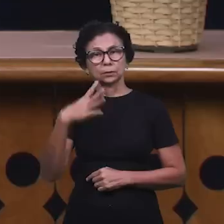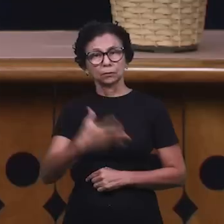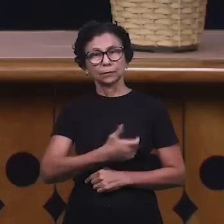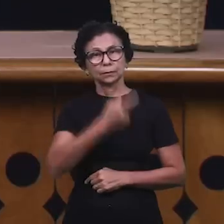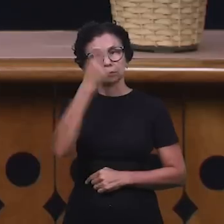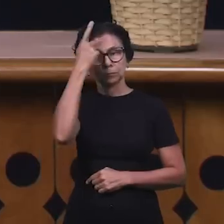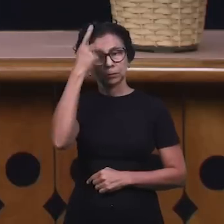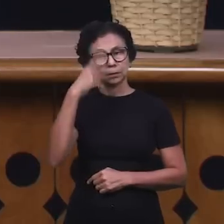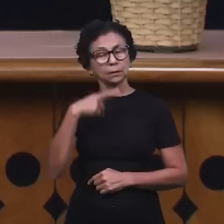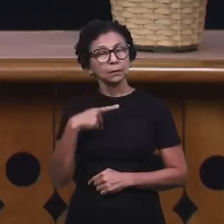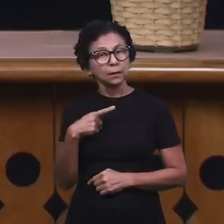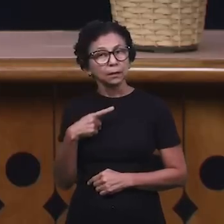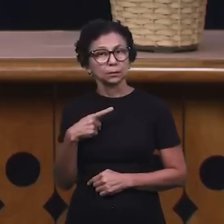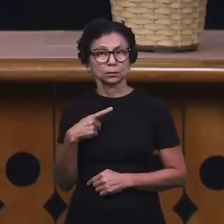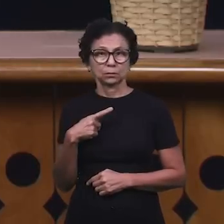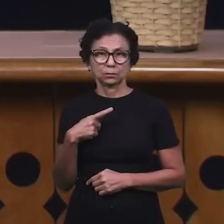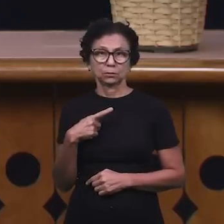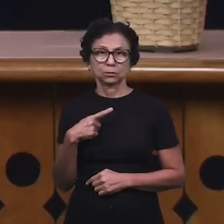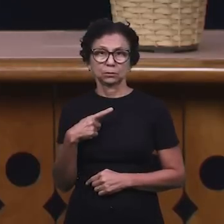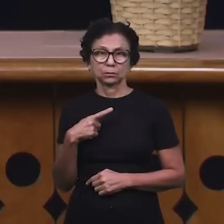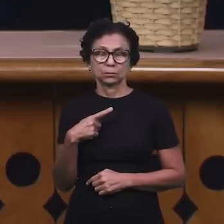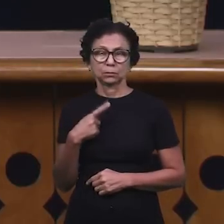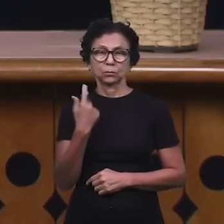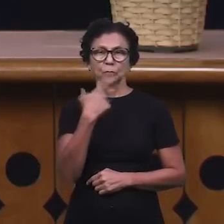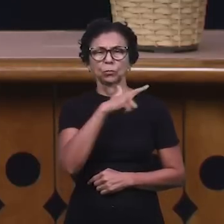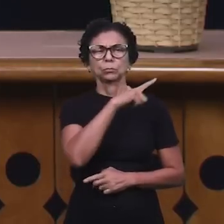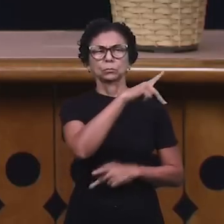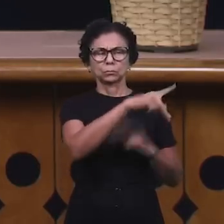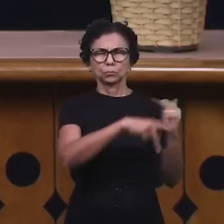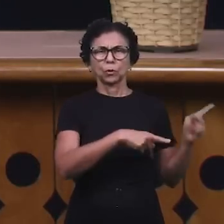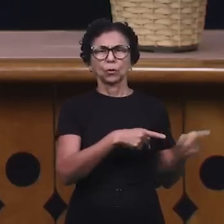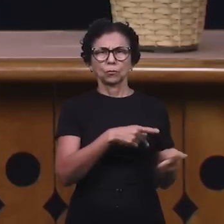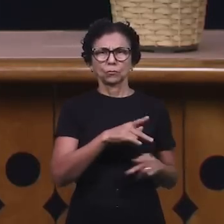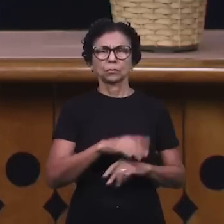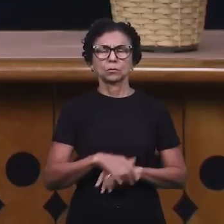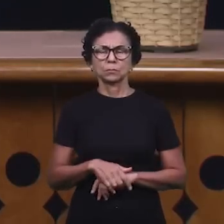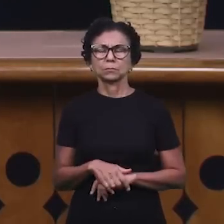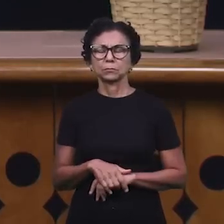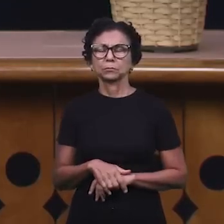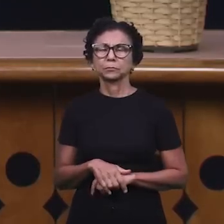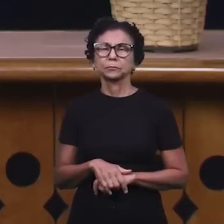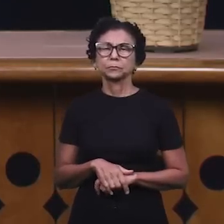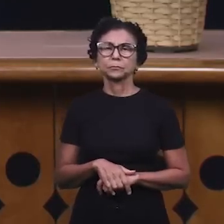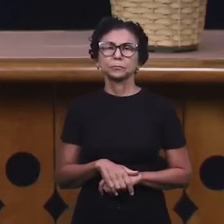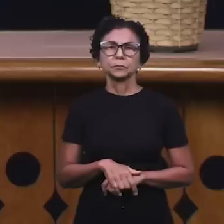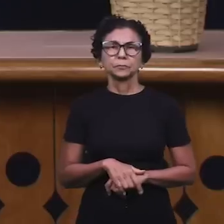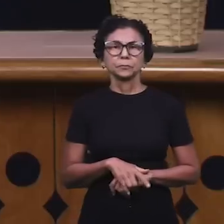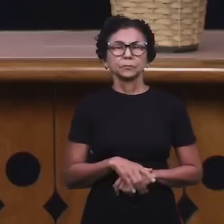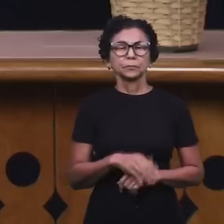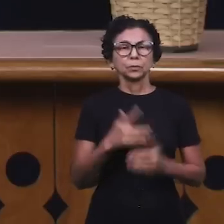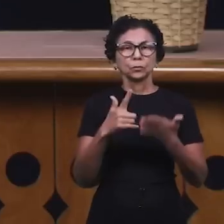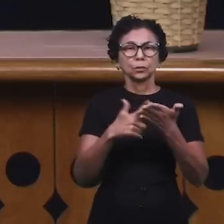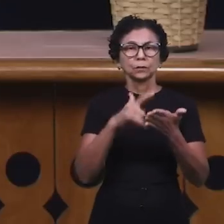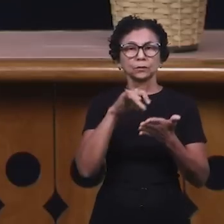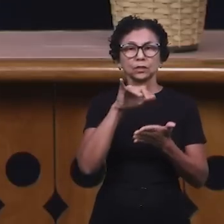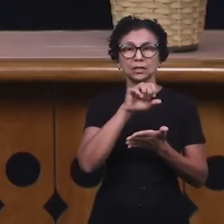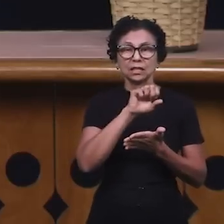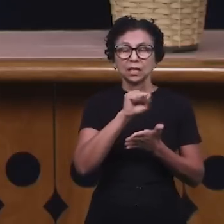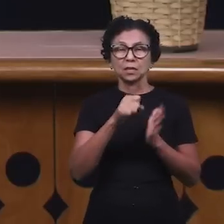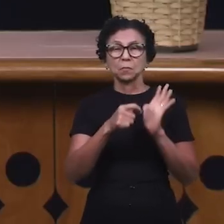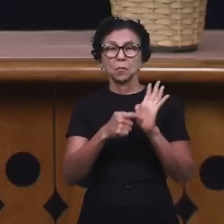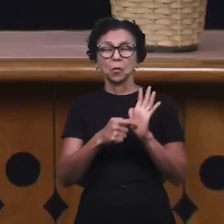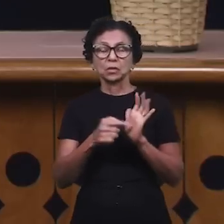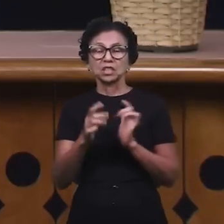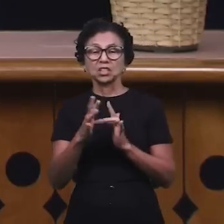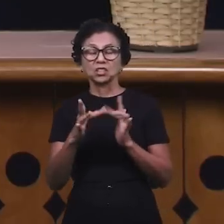E a palavra, o profeta Isaías fala desse atributo do Messias. Não tinha parecer nem